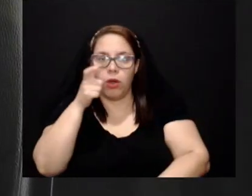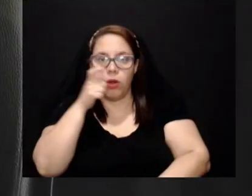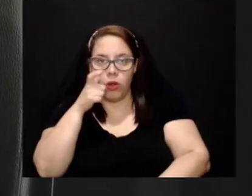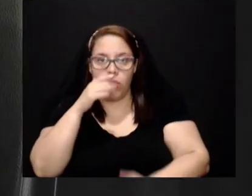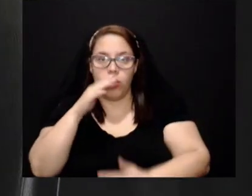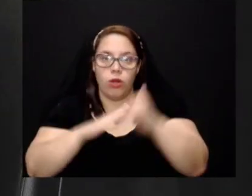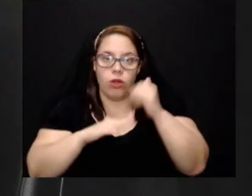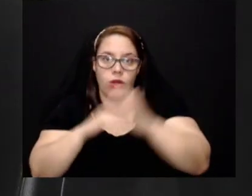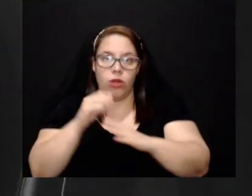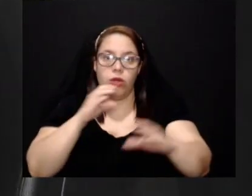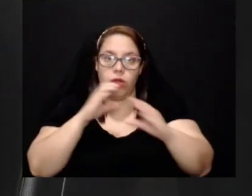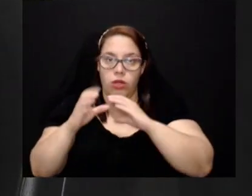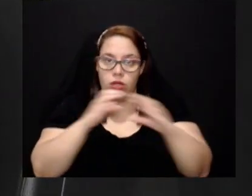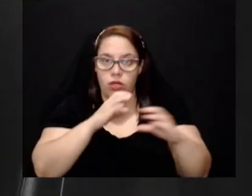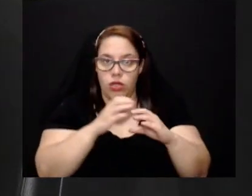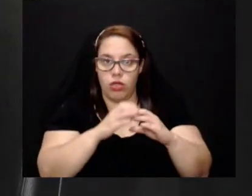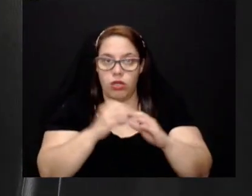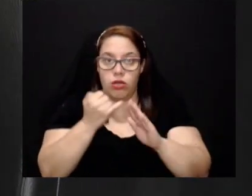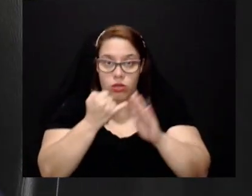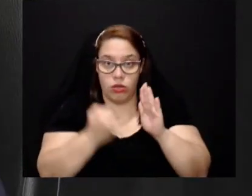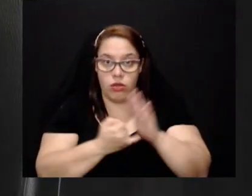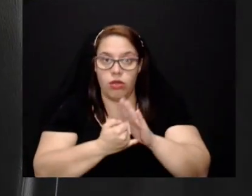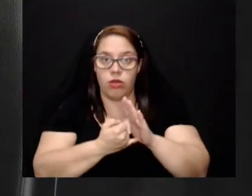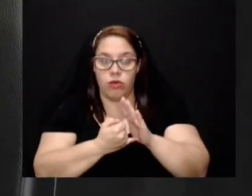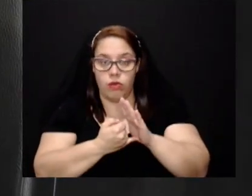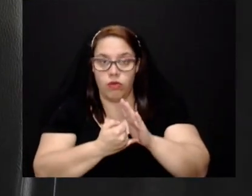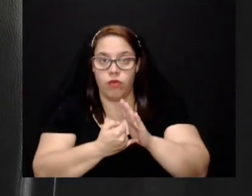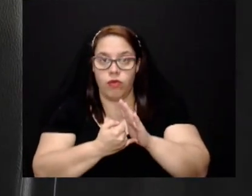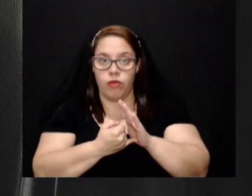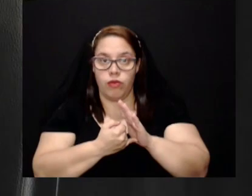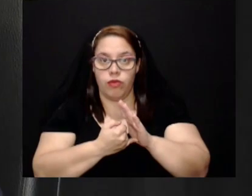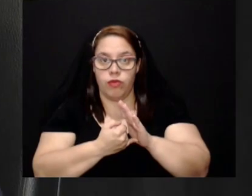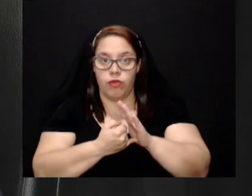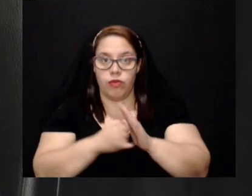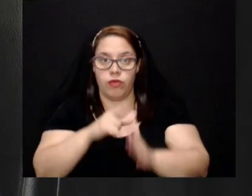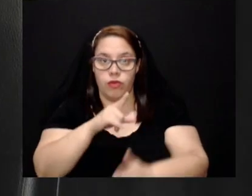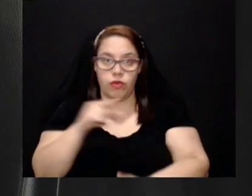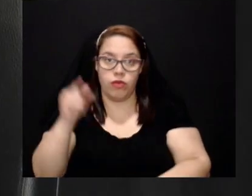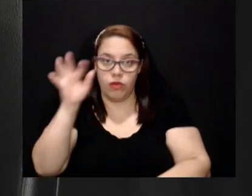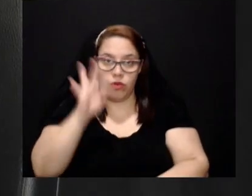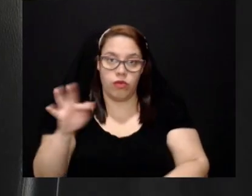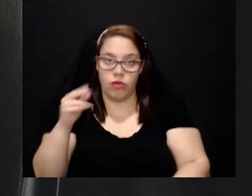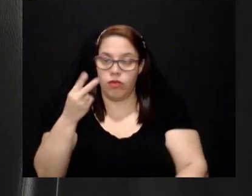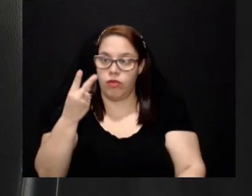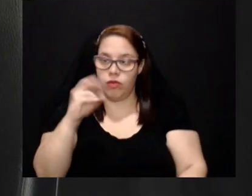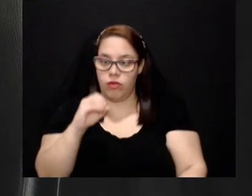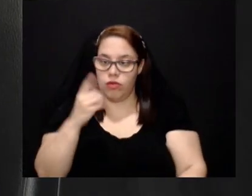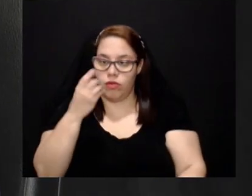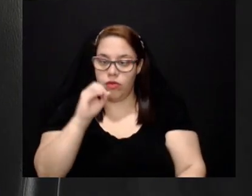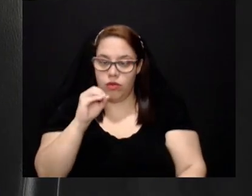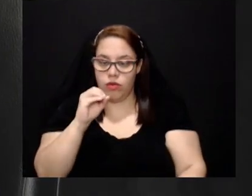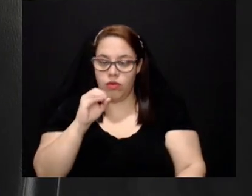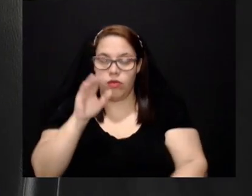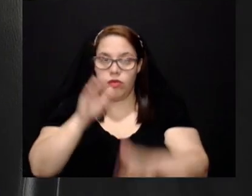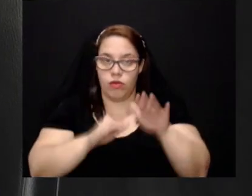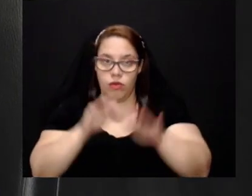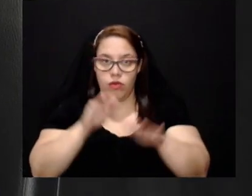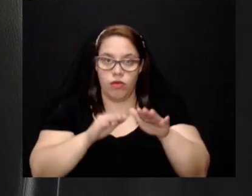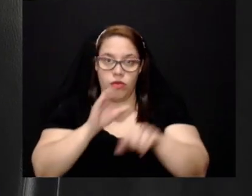comunicação institucional, né? Aí eu saí da faculdade em 2010, passei um período que eu fiz um curso no